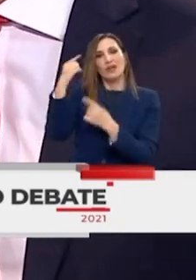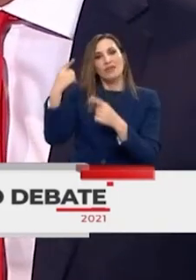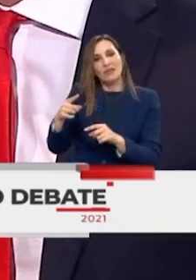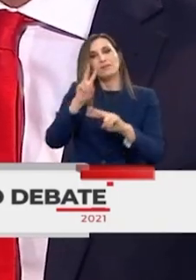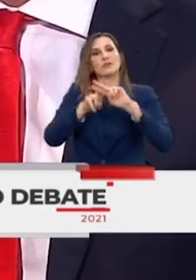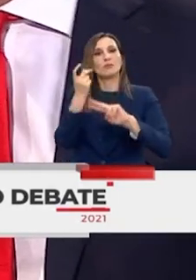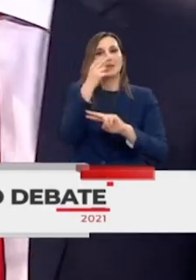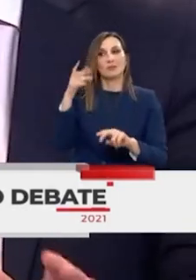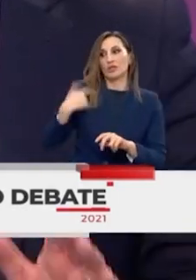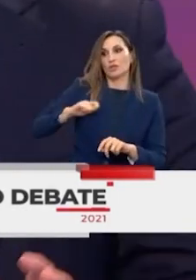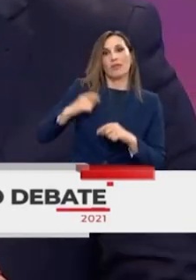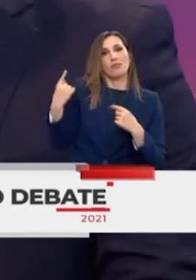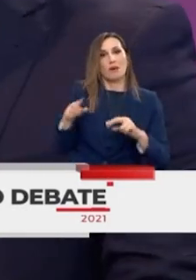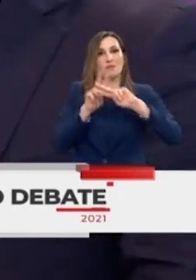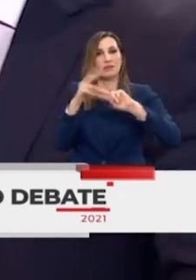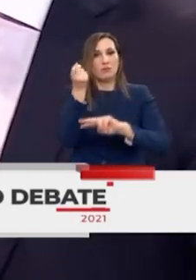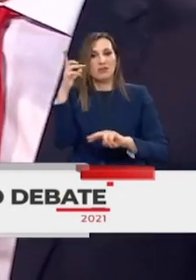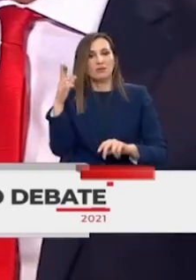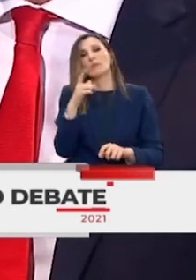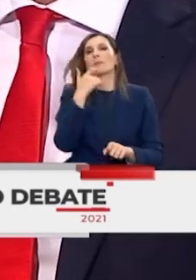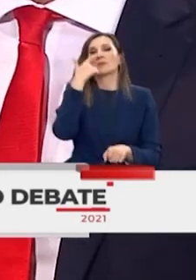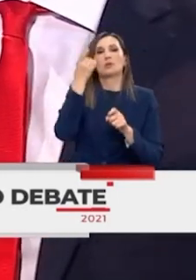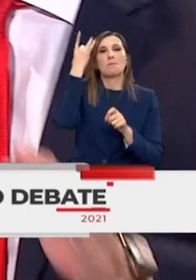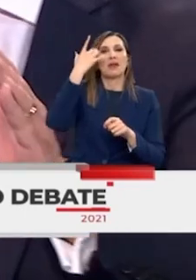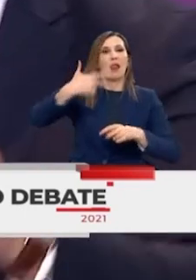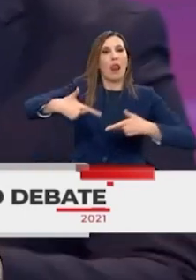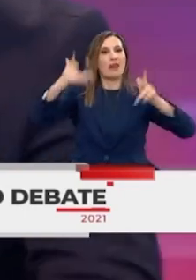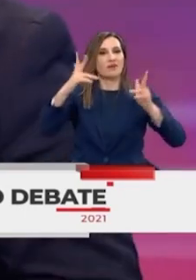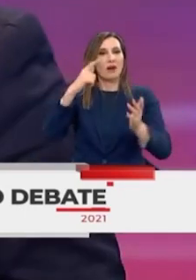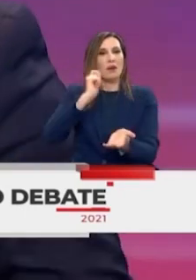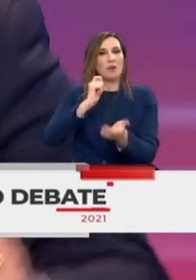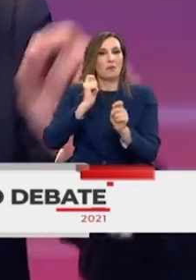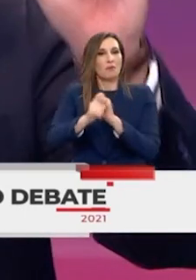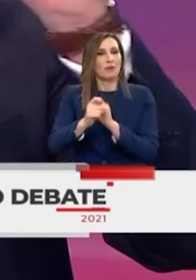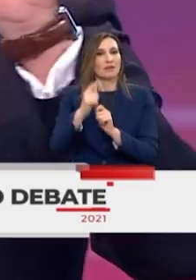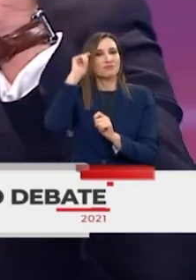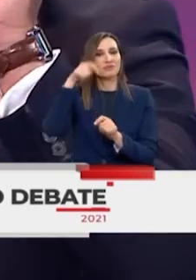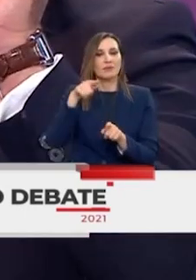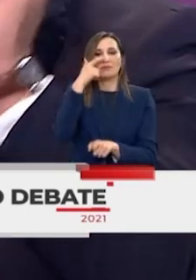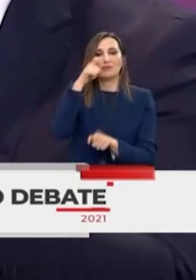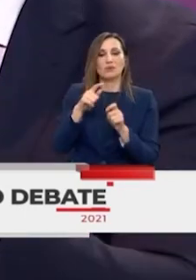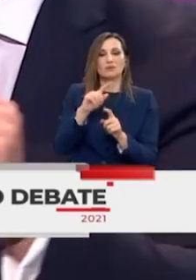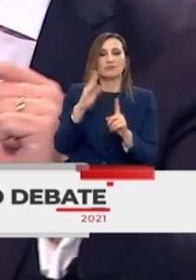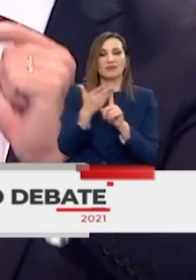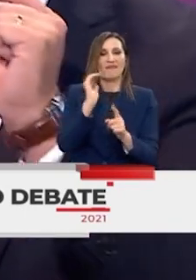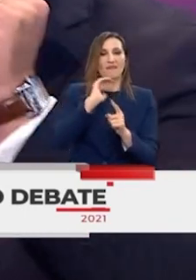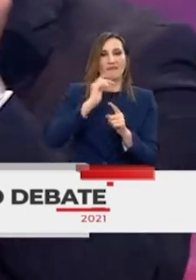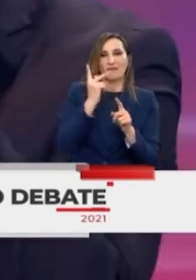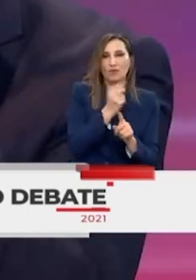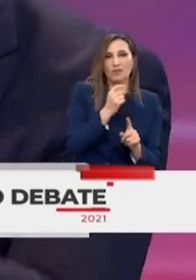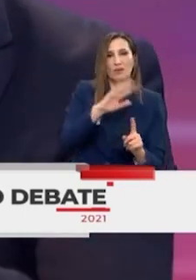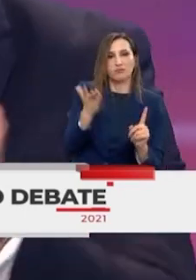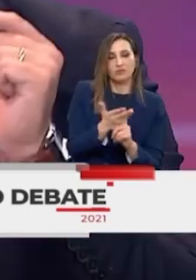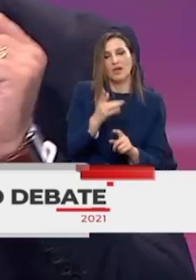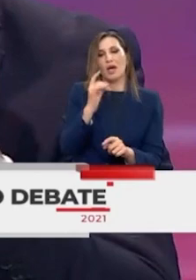tem prisão perpétua. Nós não podemos continuar a ter essa bandidagem toda cá fora, sem pagar pelo que deve. Pessoas que são condenadas por violação, pessoas que são condenadas